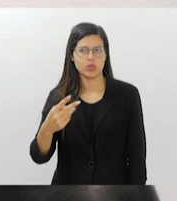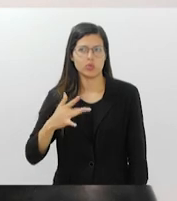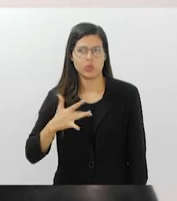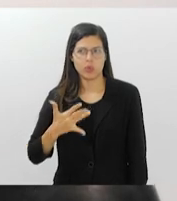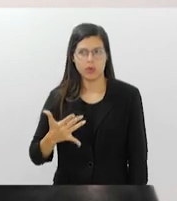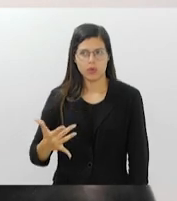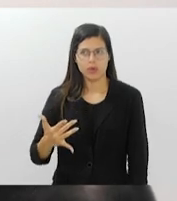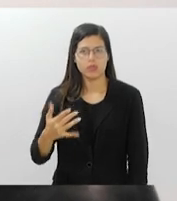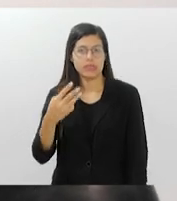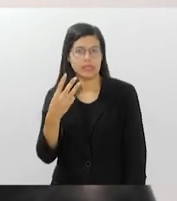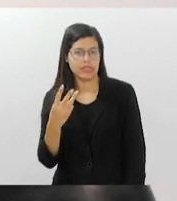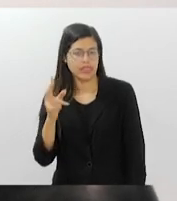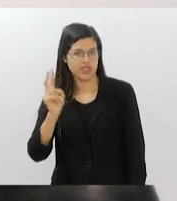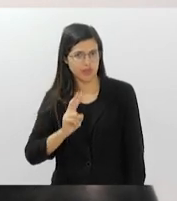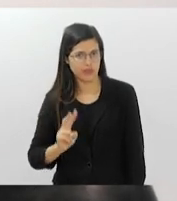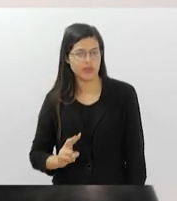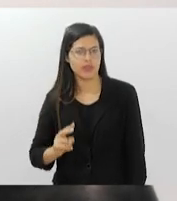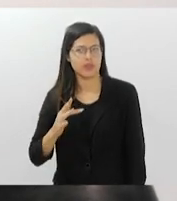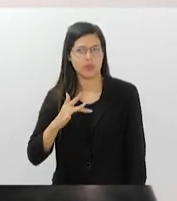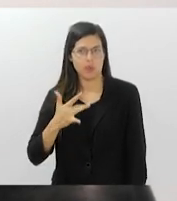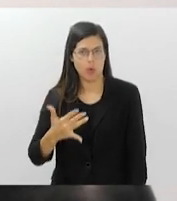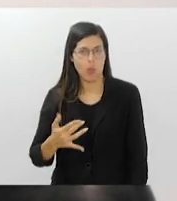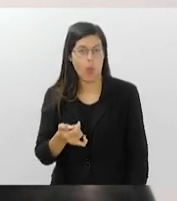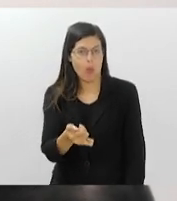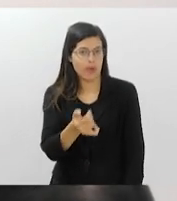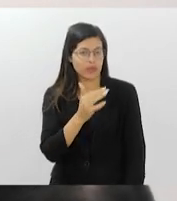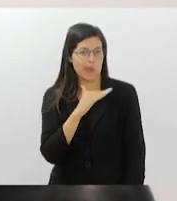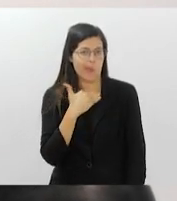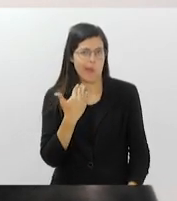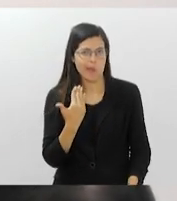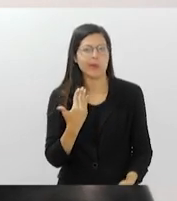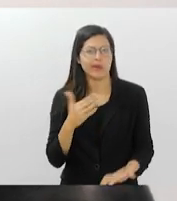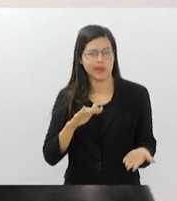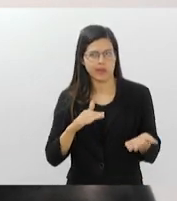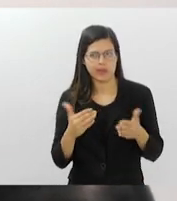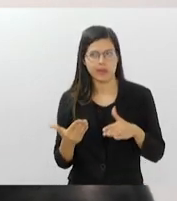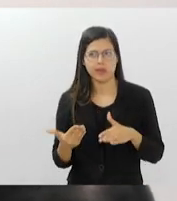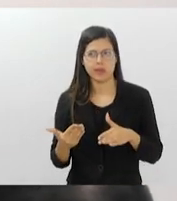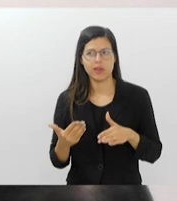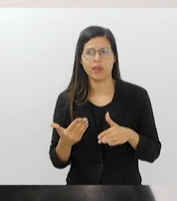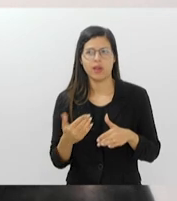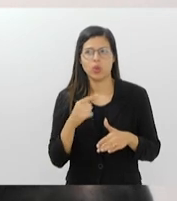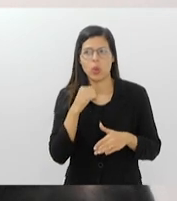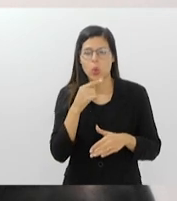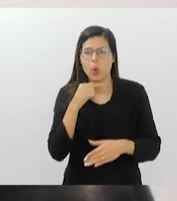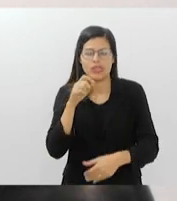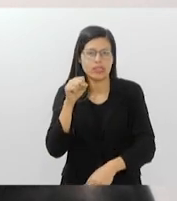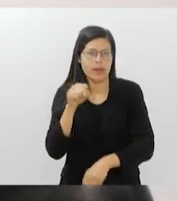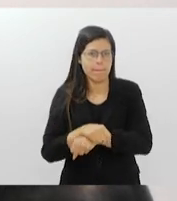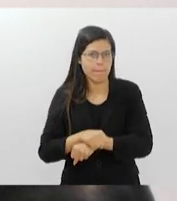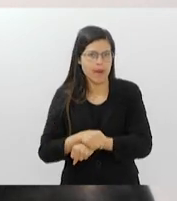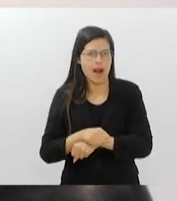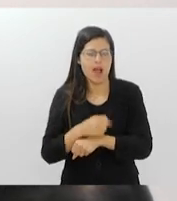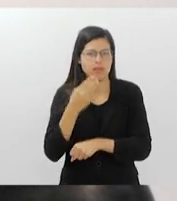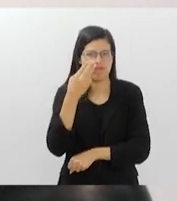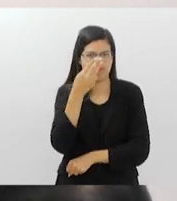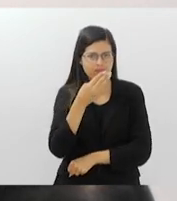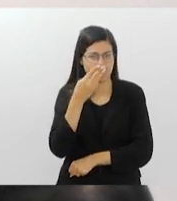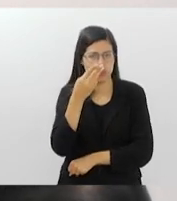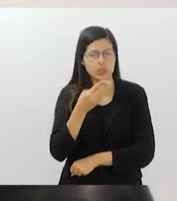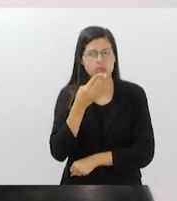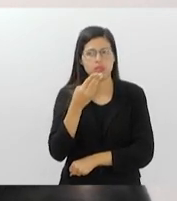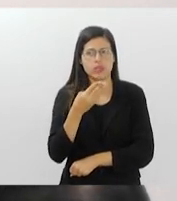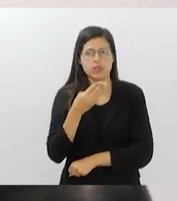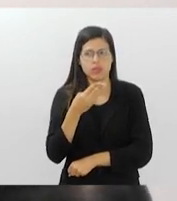morri quase essas três vezes ã não tinha condições de de parar com a prostituição então não tinha como